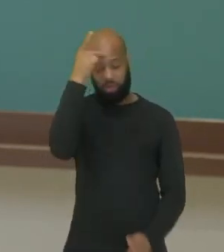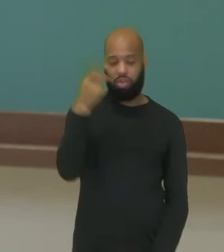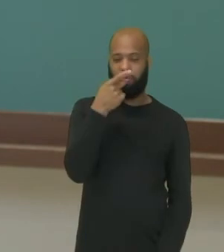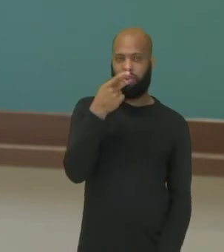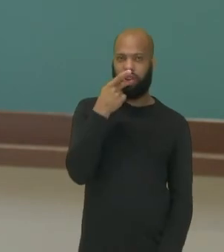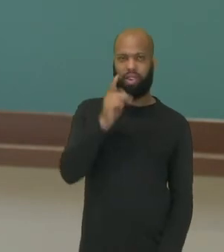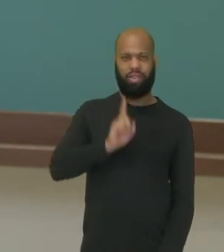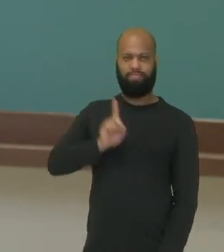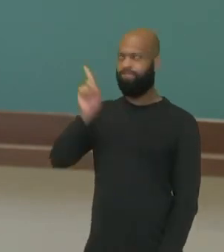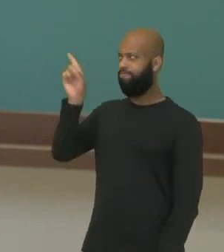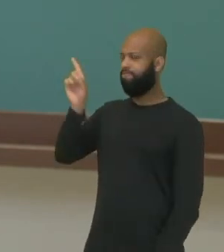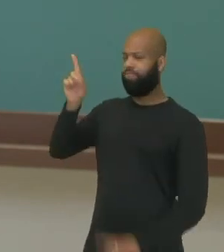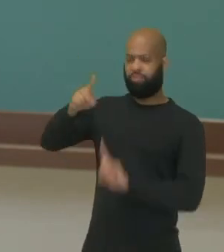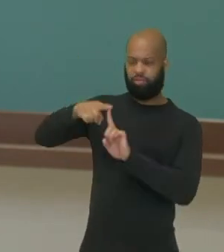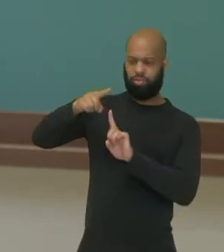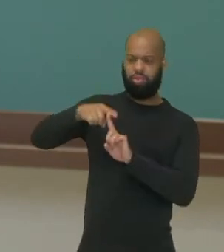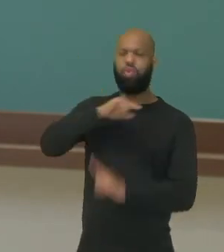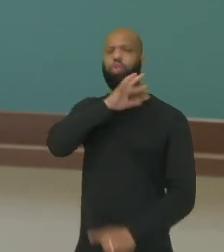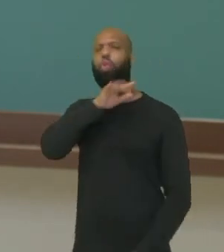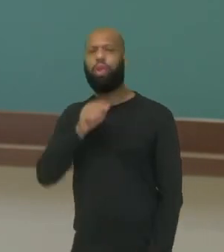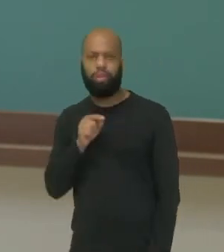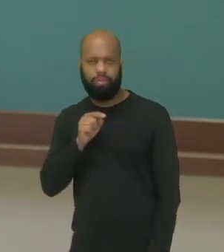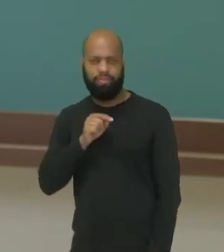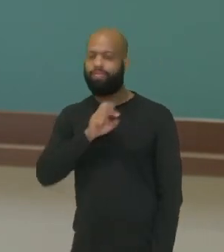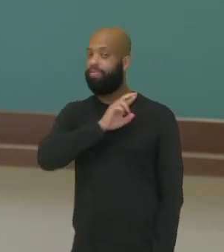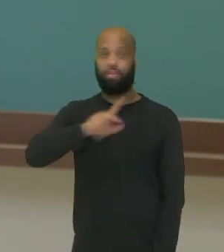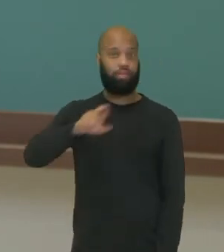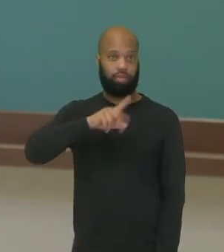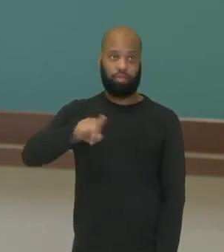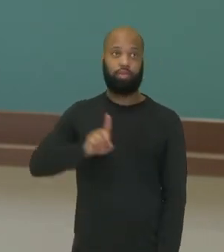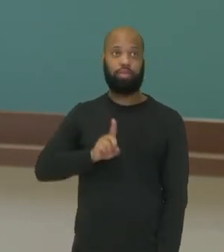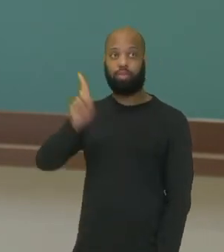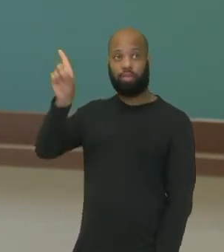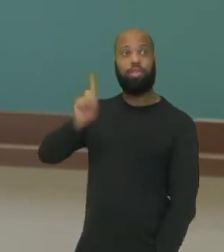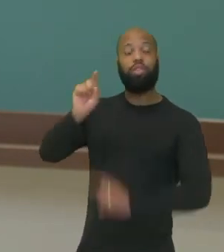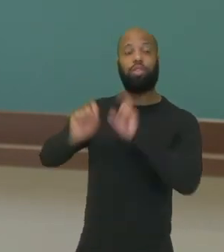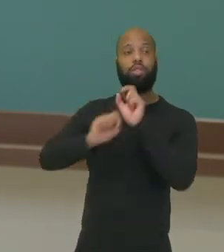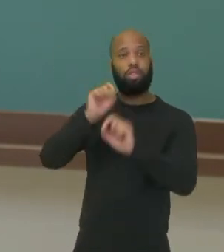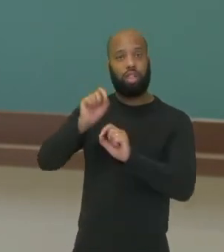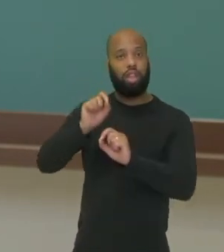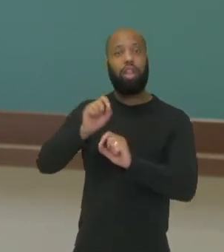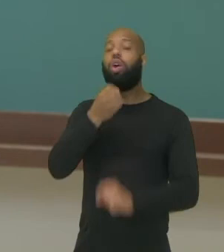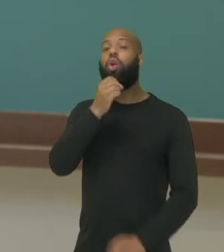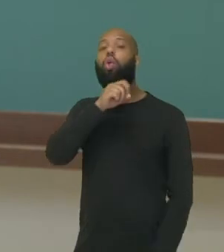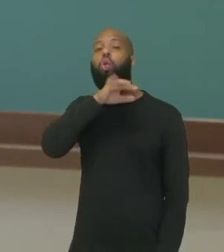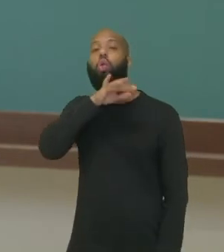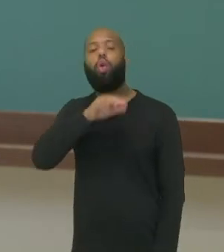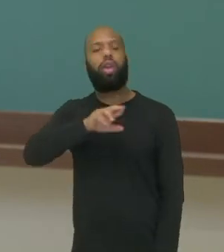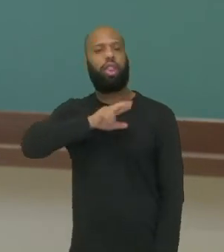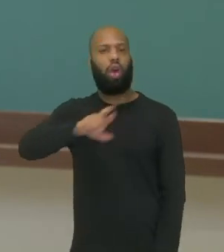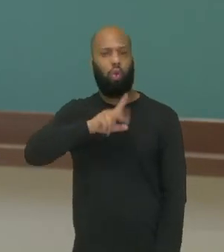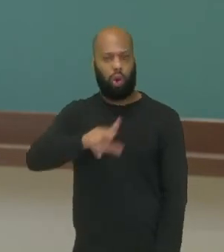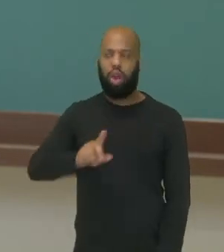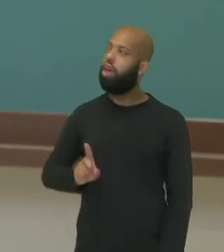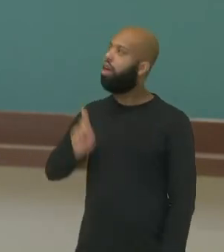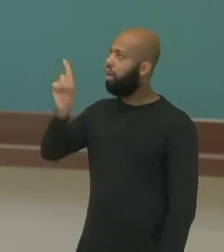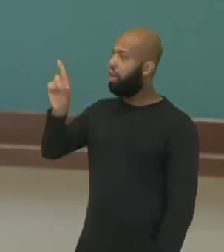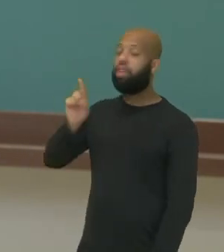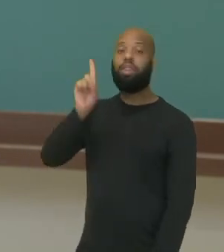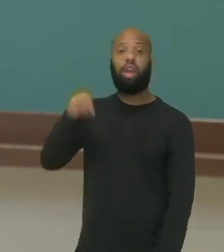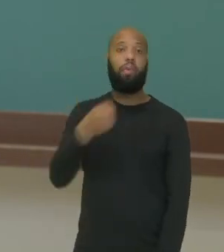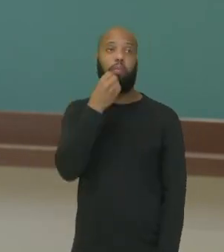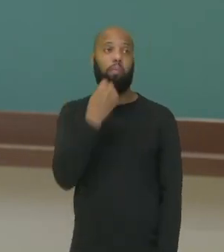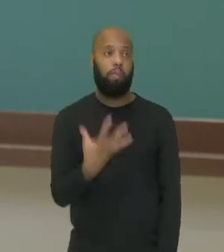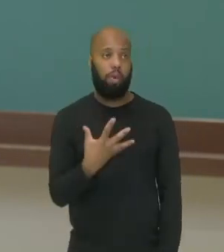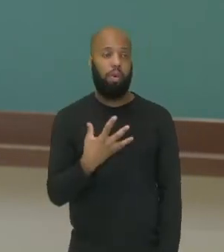falar que o efeito estufa é algo ruim. Não, o efeito estufa não é ruim. O efeito estufa é bom.